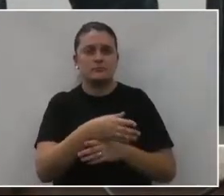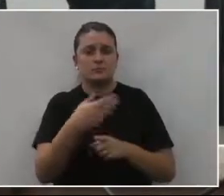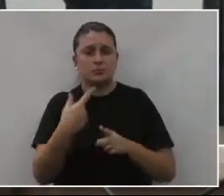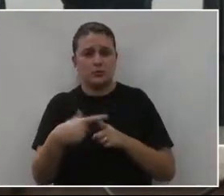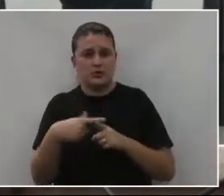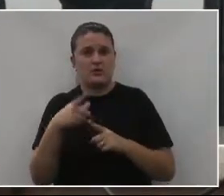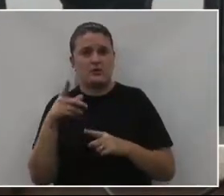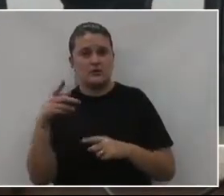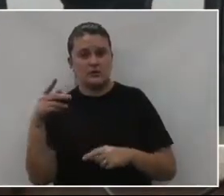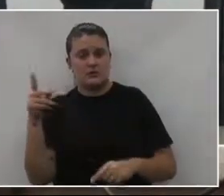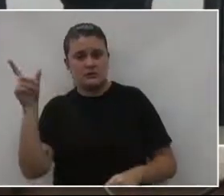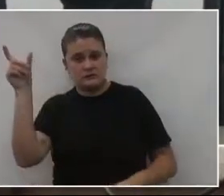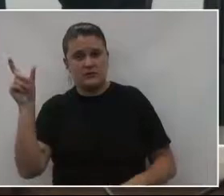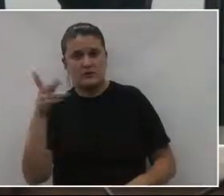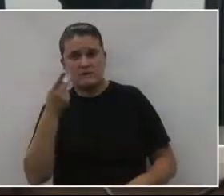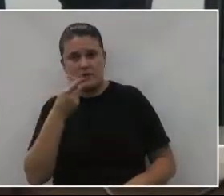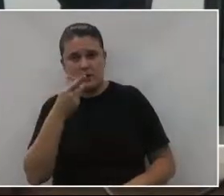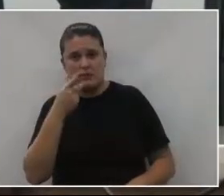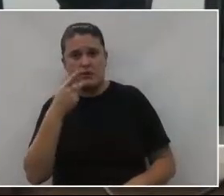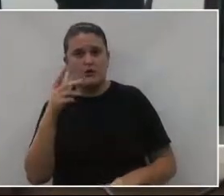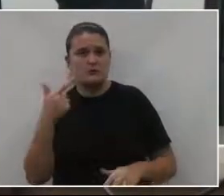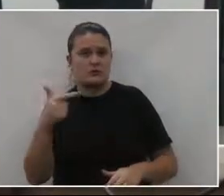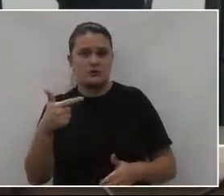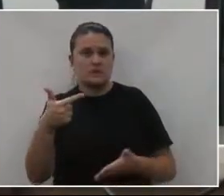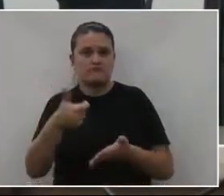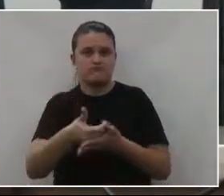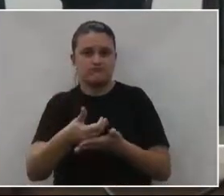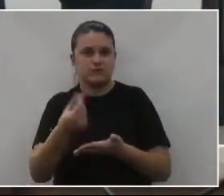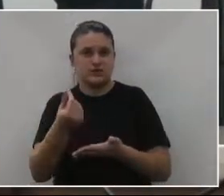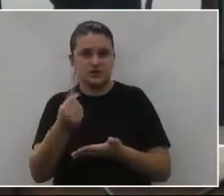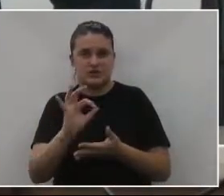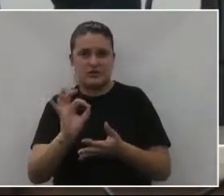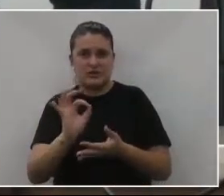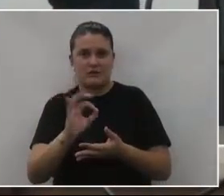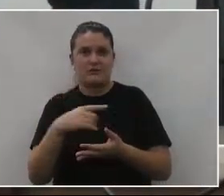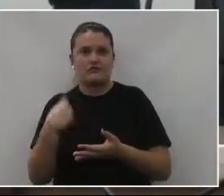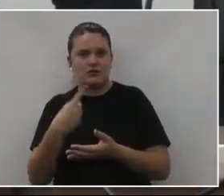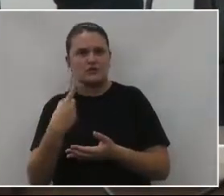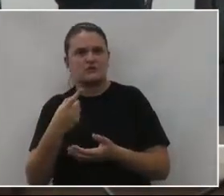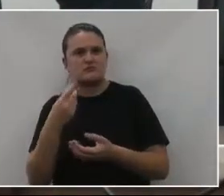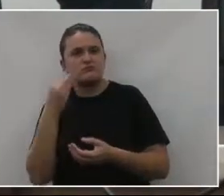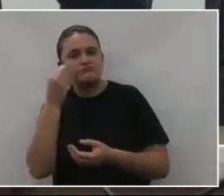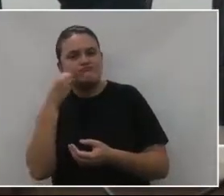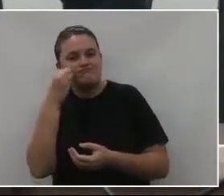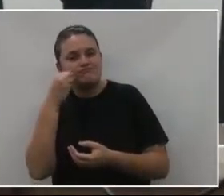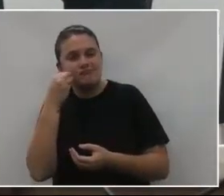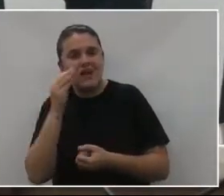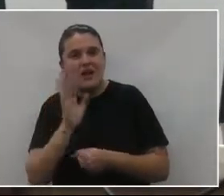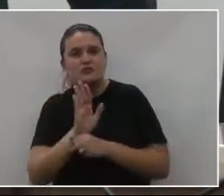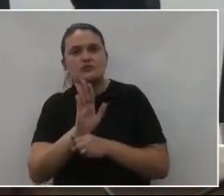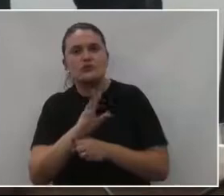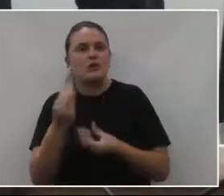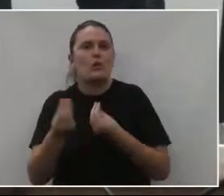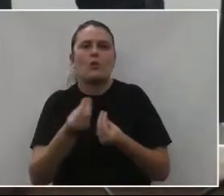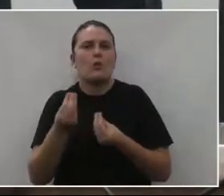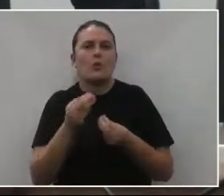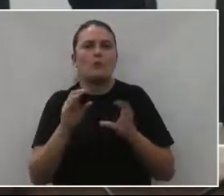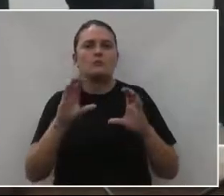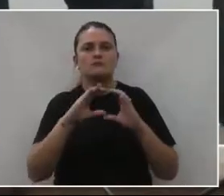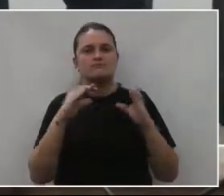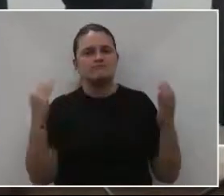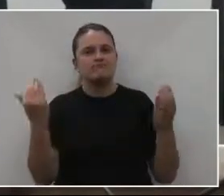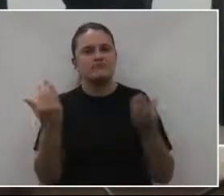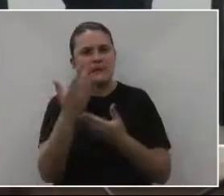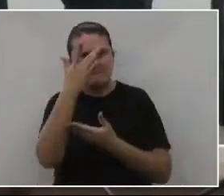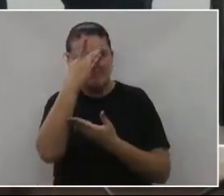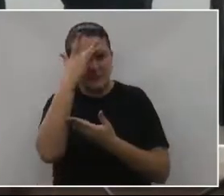doutor, mesmo sem recursos, vamos atrás, vamos meter a cara. Então, como a comunidade